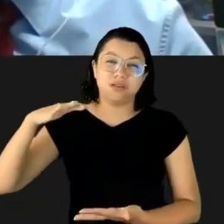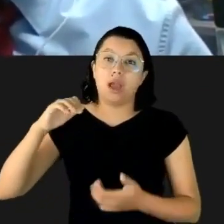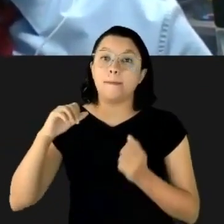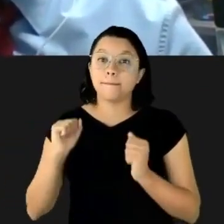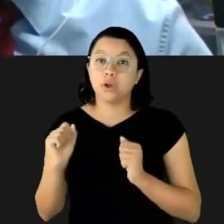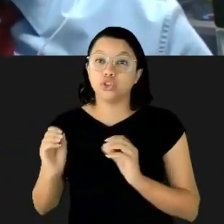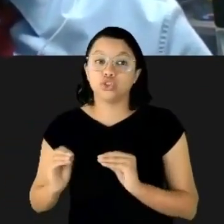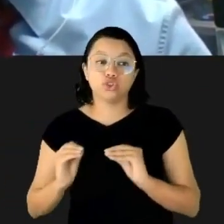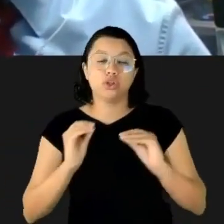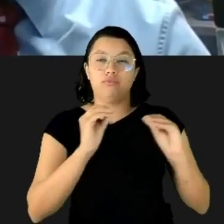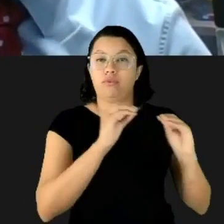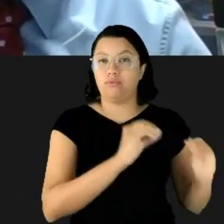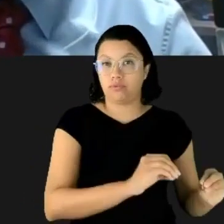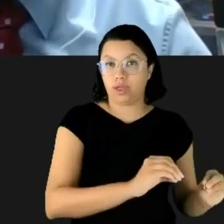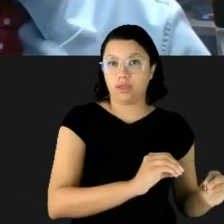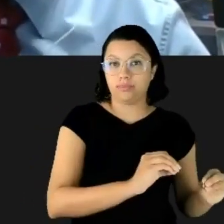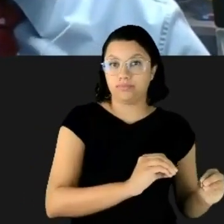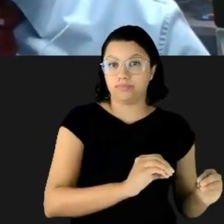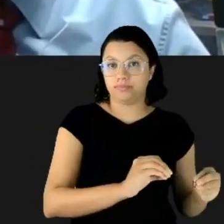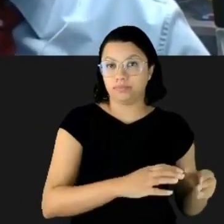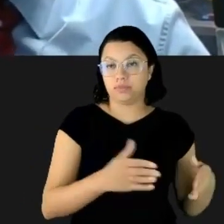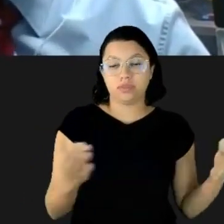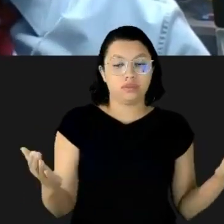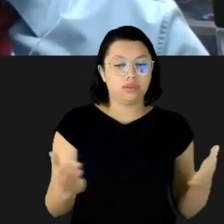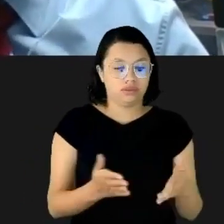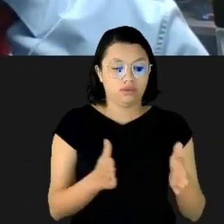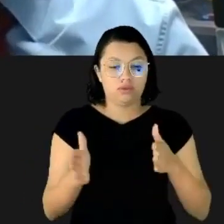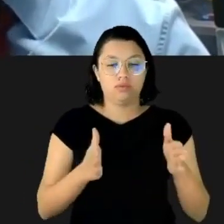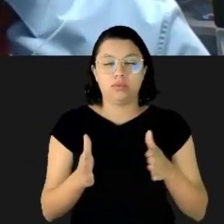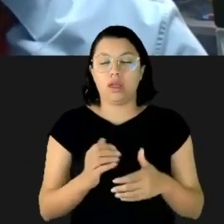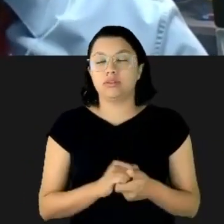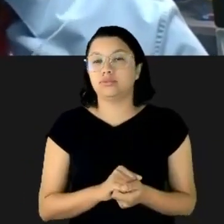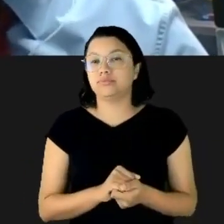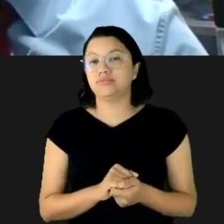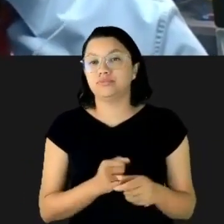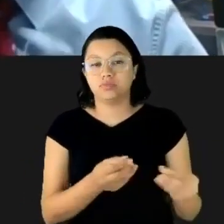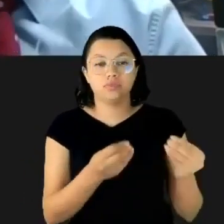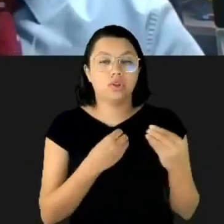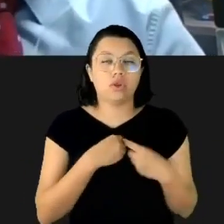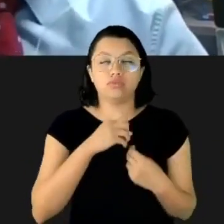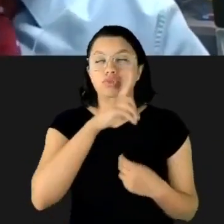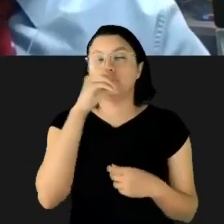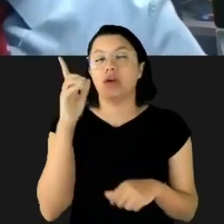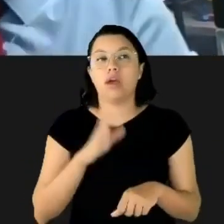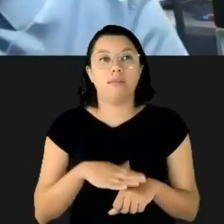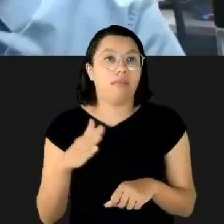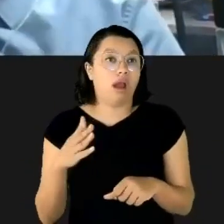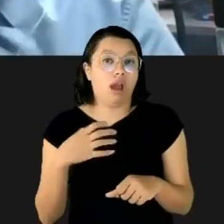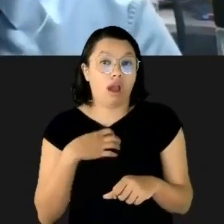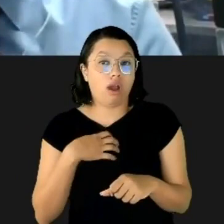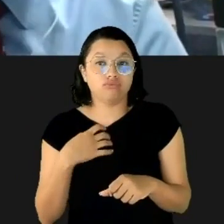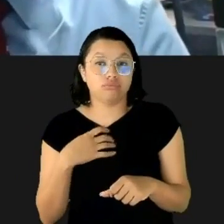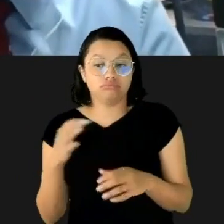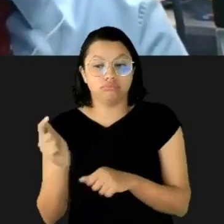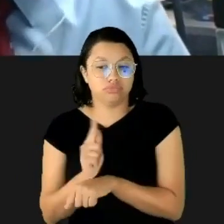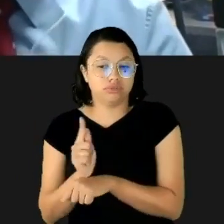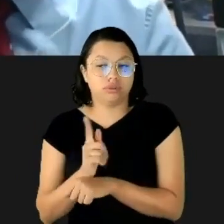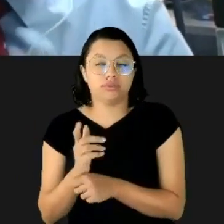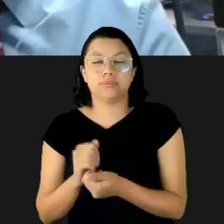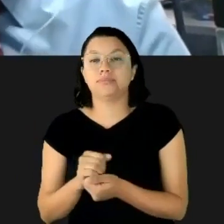devolver o processo aqui para o prazo em curso e ganhar uns dias a mais é uma forma de gestão